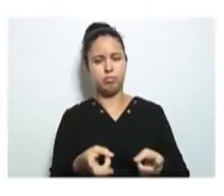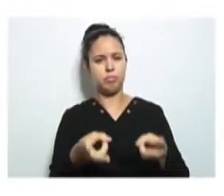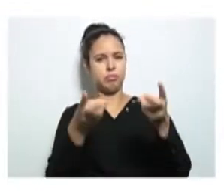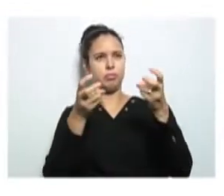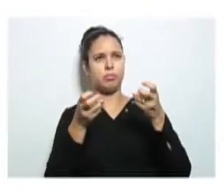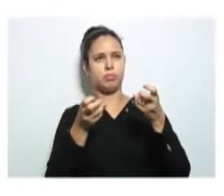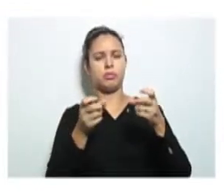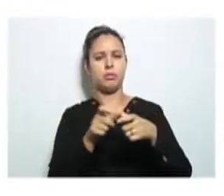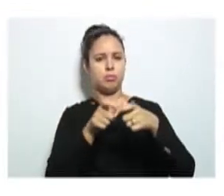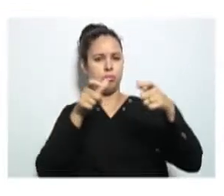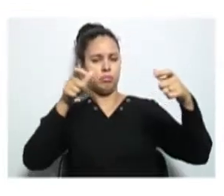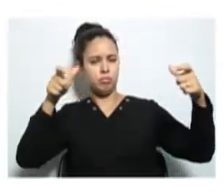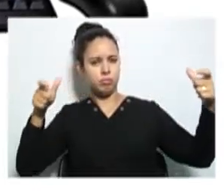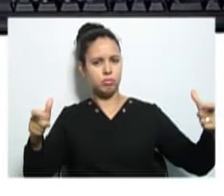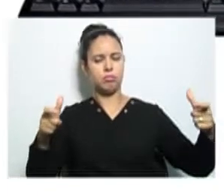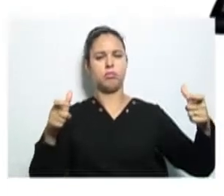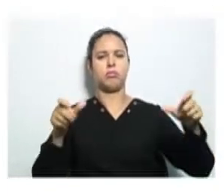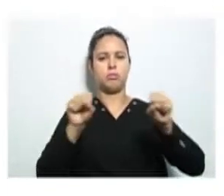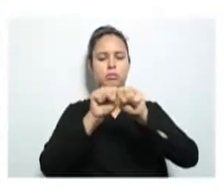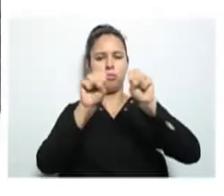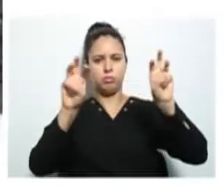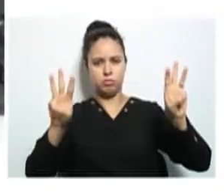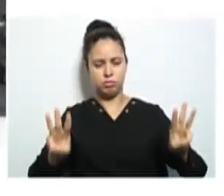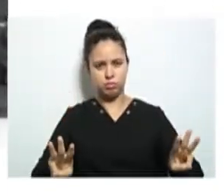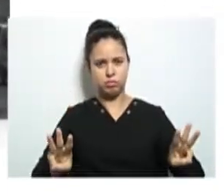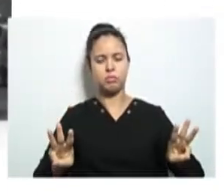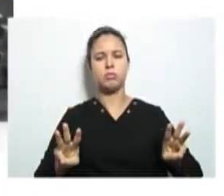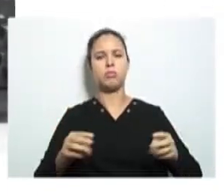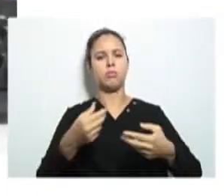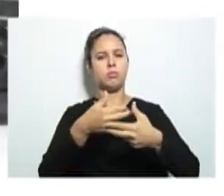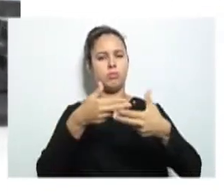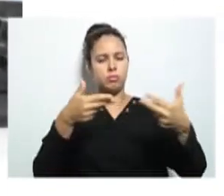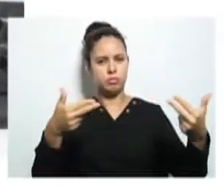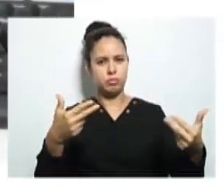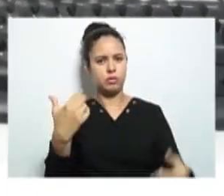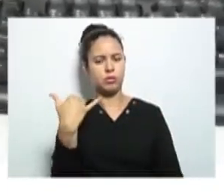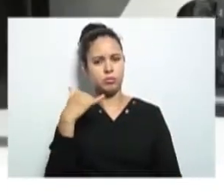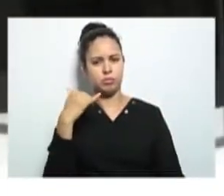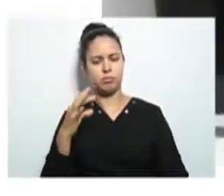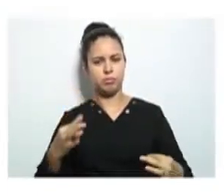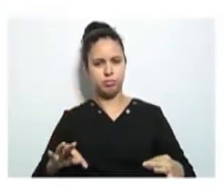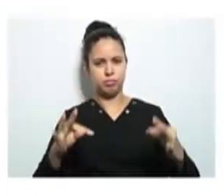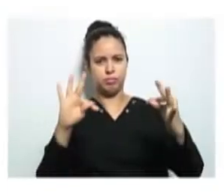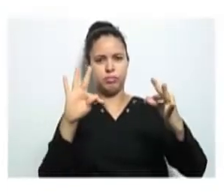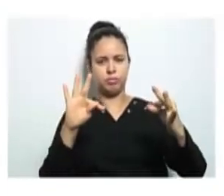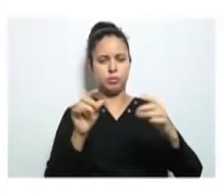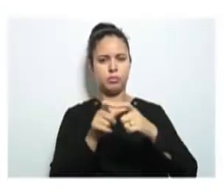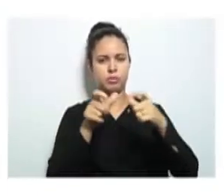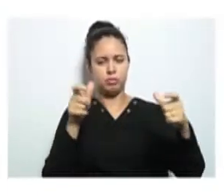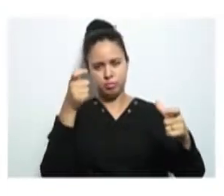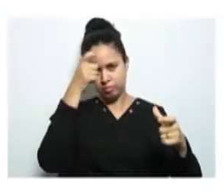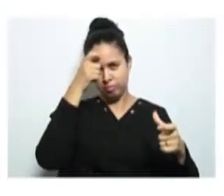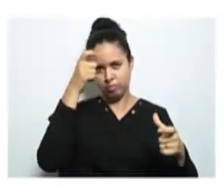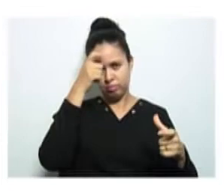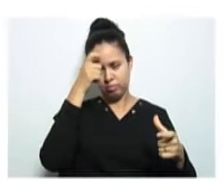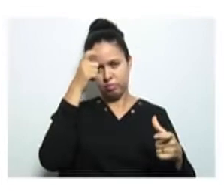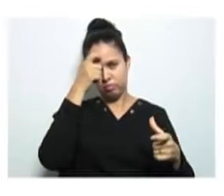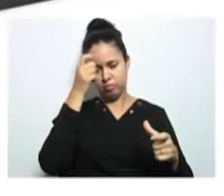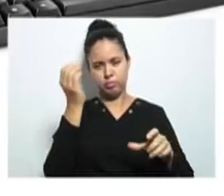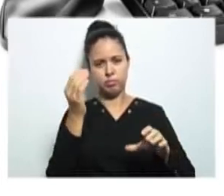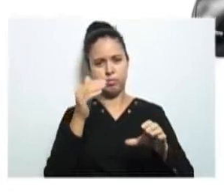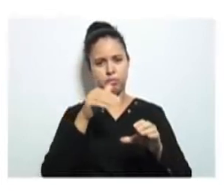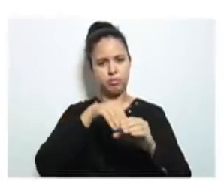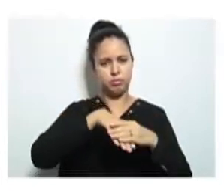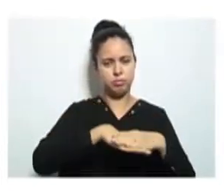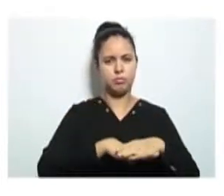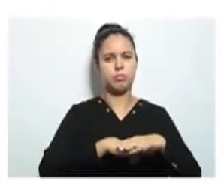de hardware, software nas aplicações e da telecomunicação. A maior capacidade de processamento e armazenamento, além de